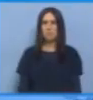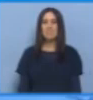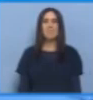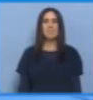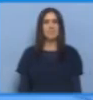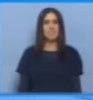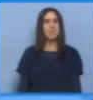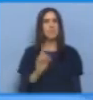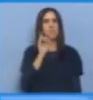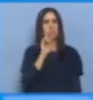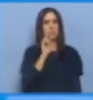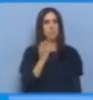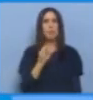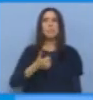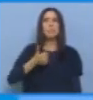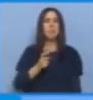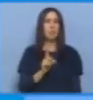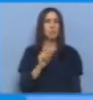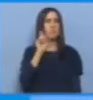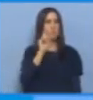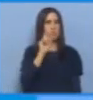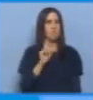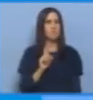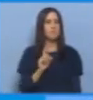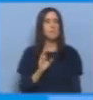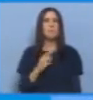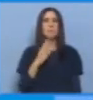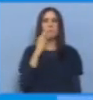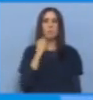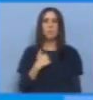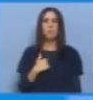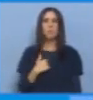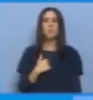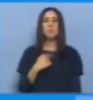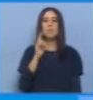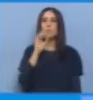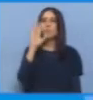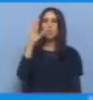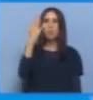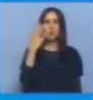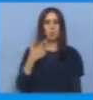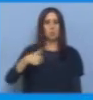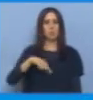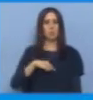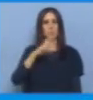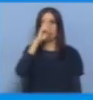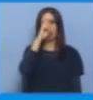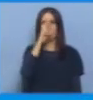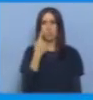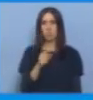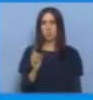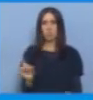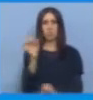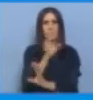Seria importante. Não seria imprescindível, mas seria importante. Eu acho que mais importante do que tudo isto é nós estamos a fazer este esforço a nível